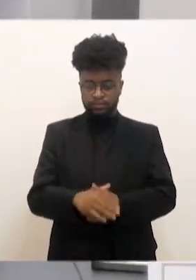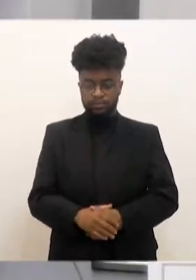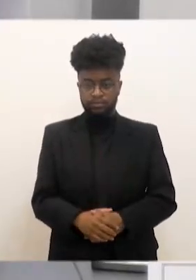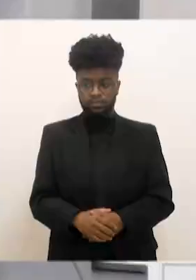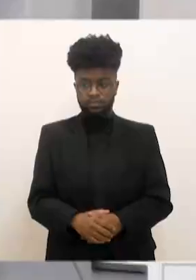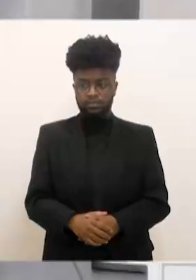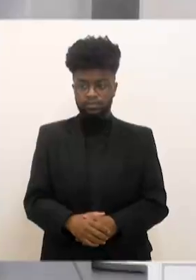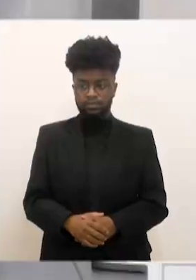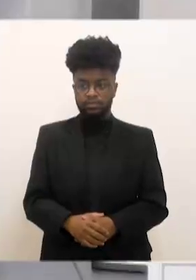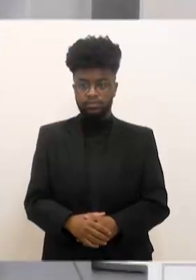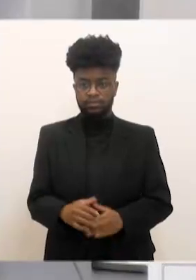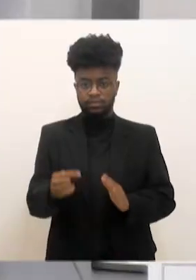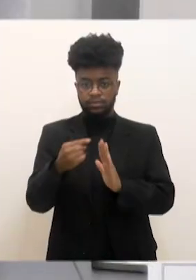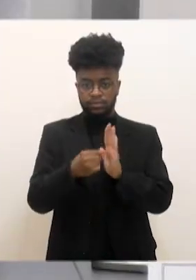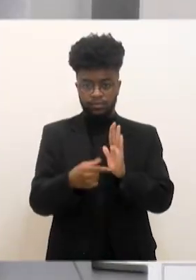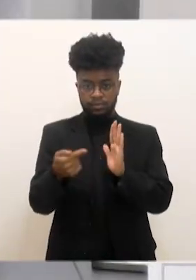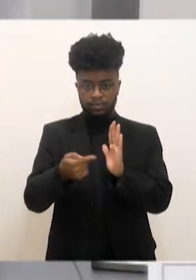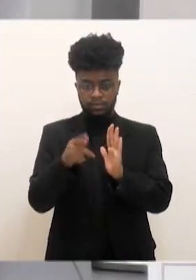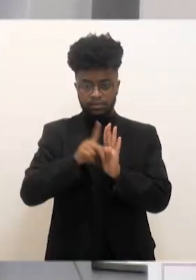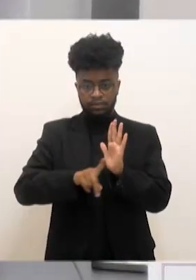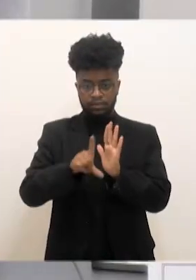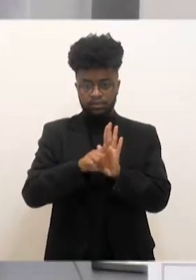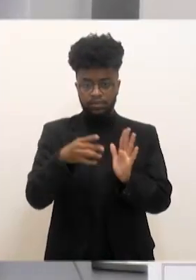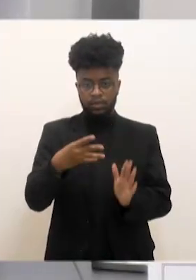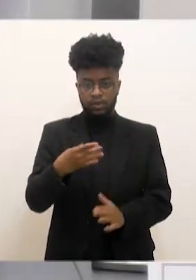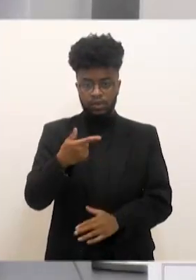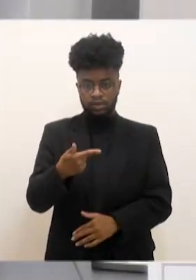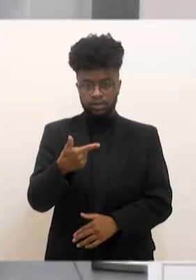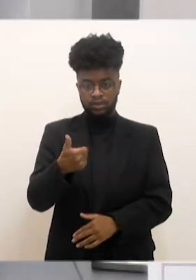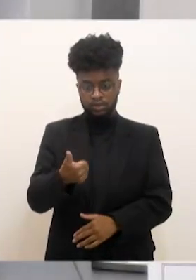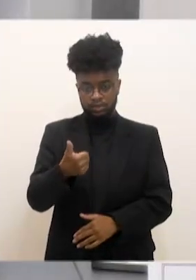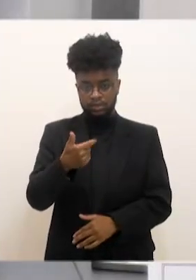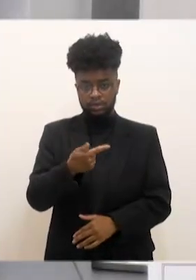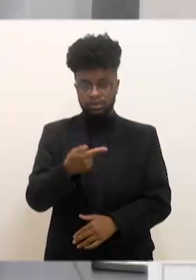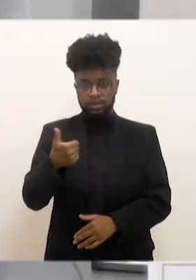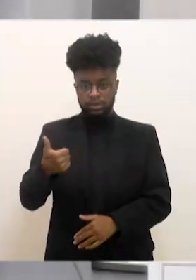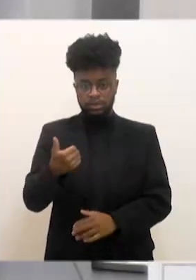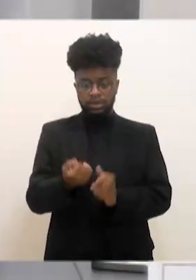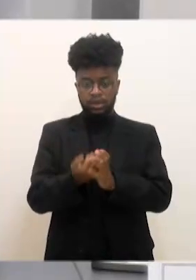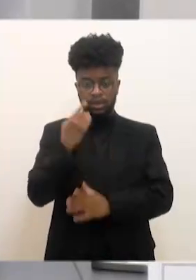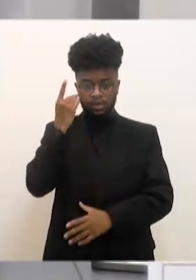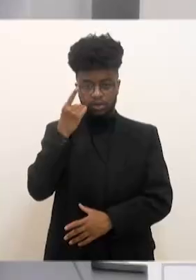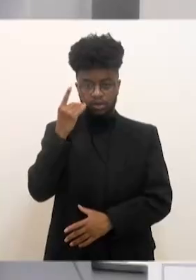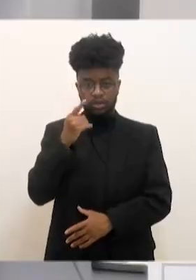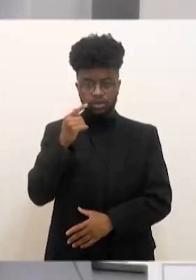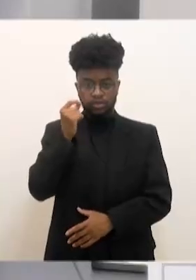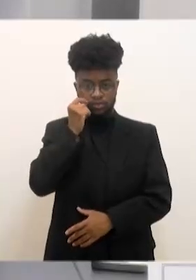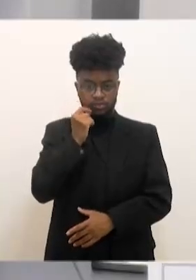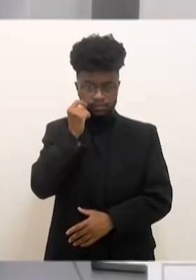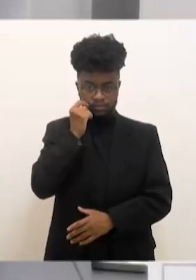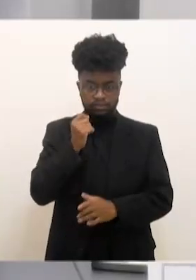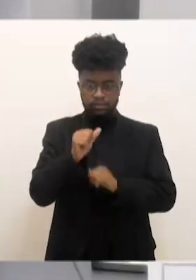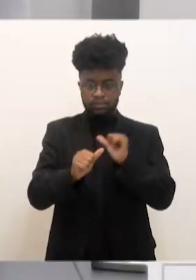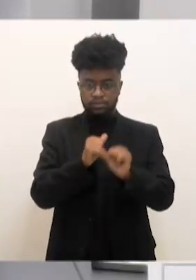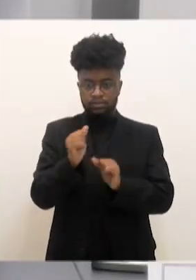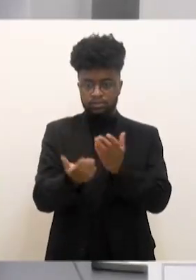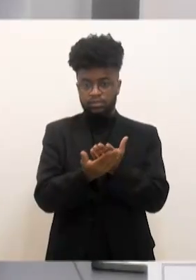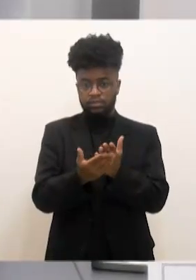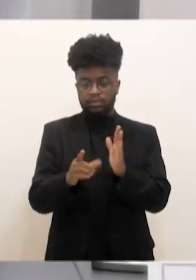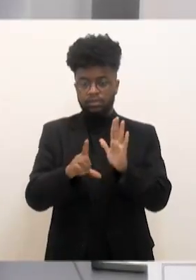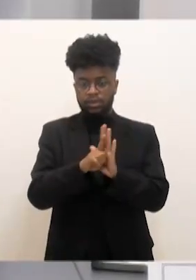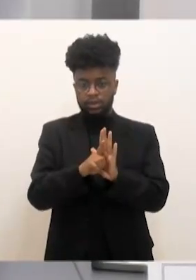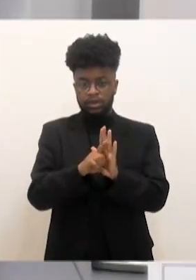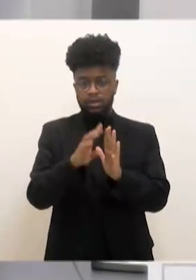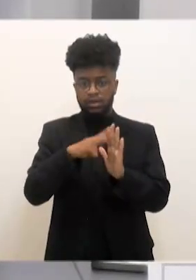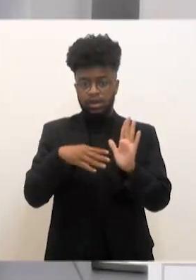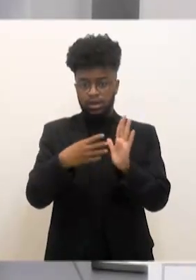Aprovado. 7 da pauta, projeto de lei número 4171 de 24, de autoria do deputado Giovanni Ratinho. Altera o anexo da Lei 5.645, de 6 de